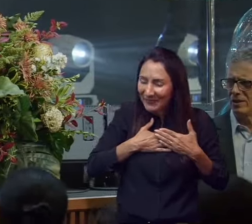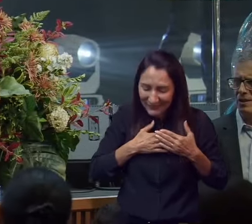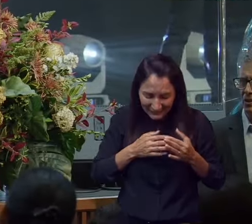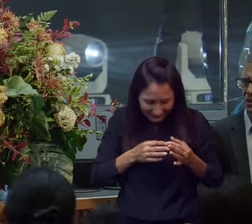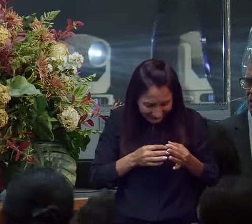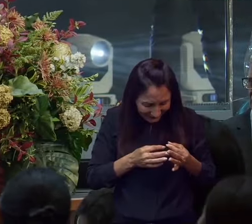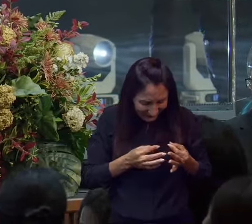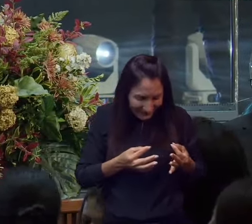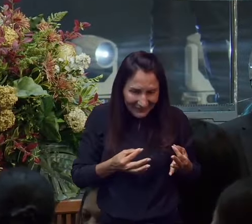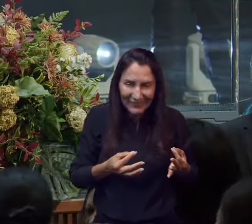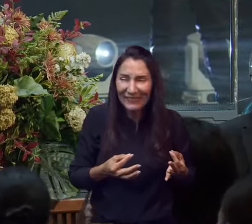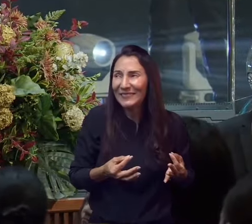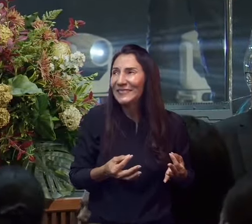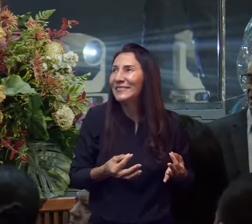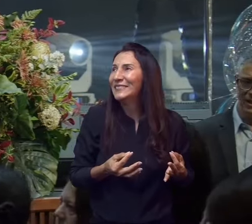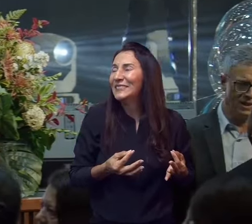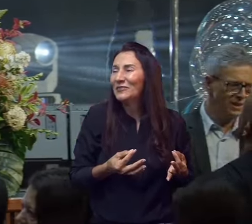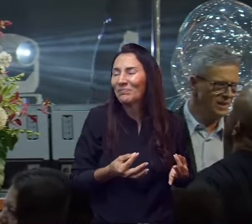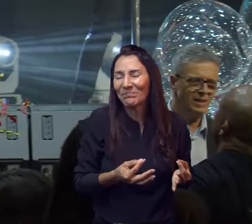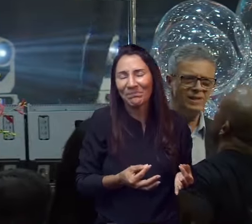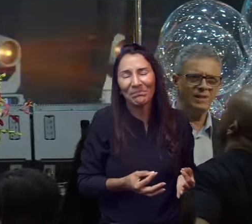comigo também